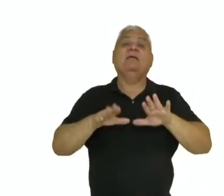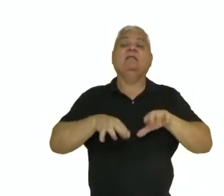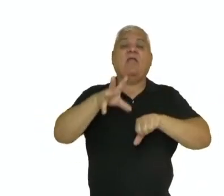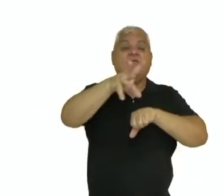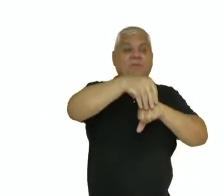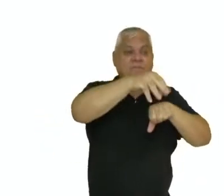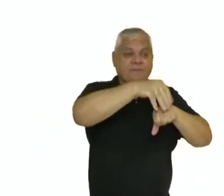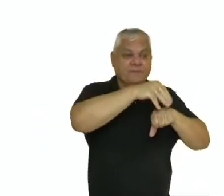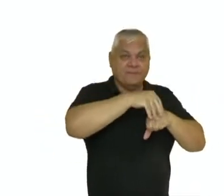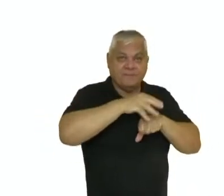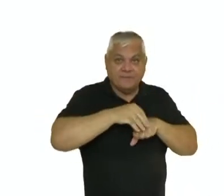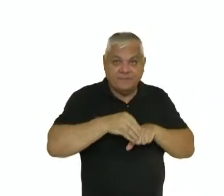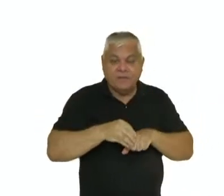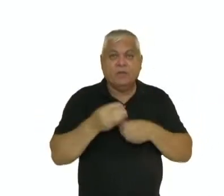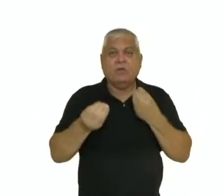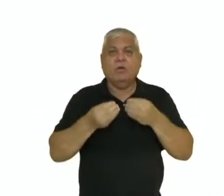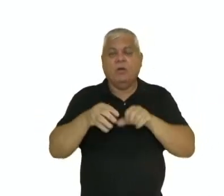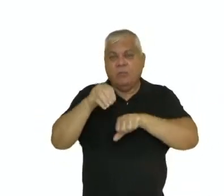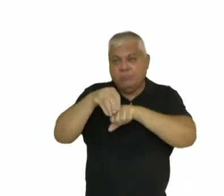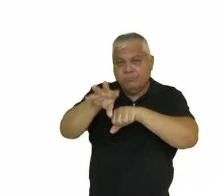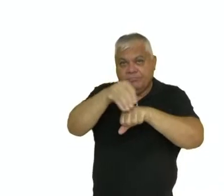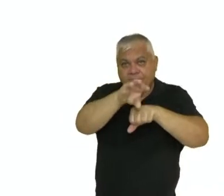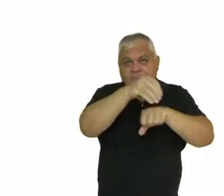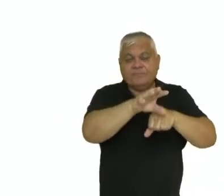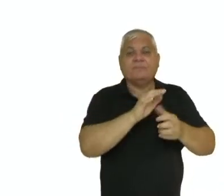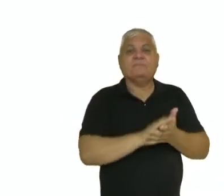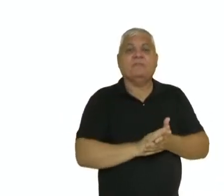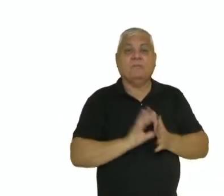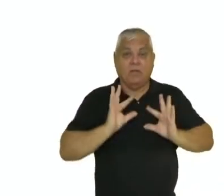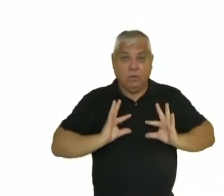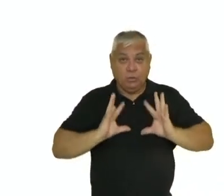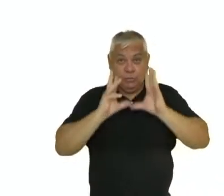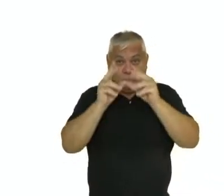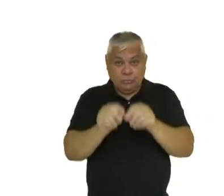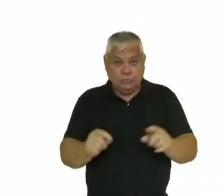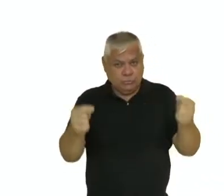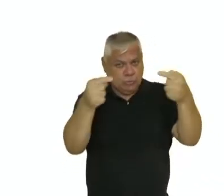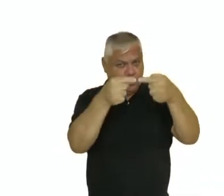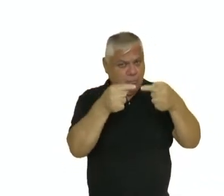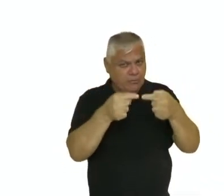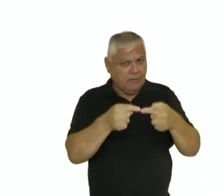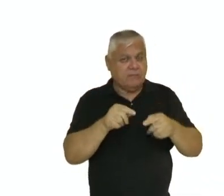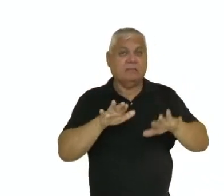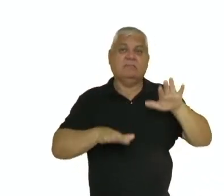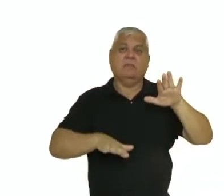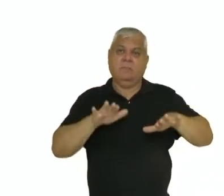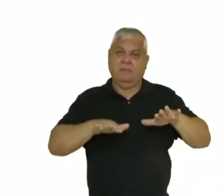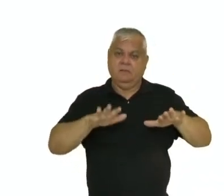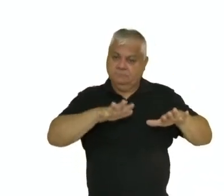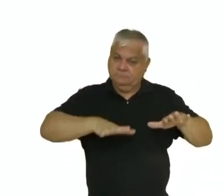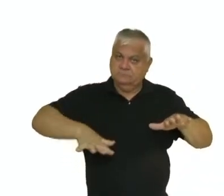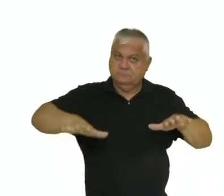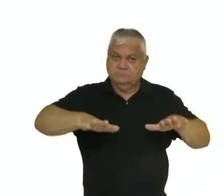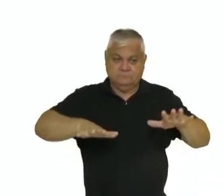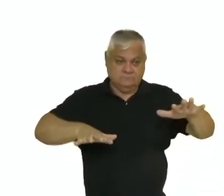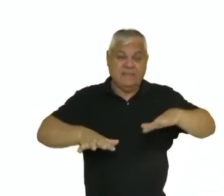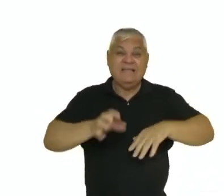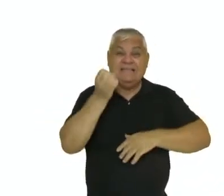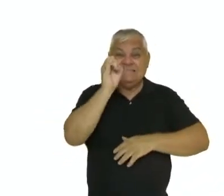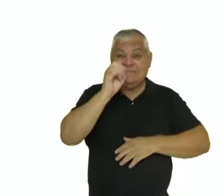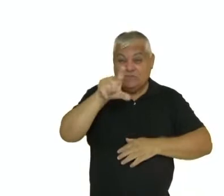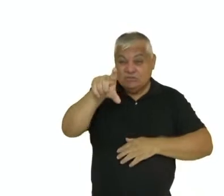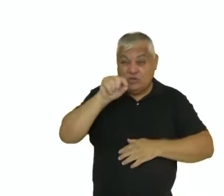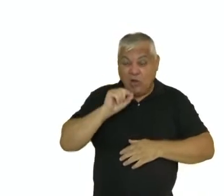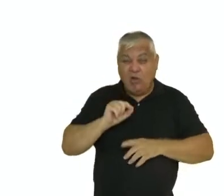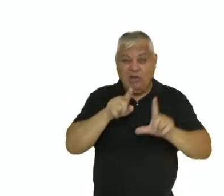e como são transmitidos. Por esse motivo, nem todos eles são adequados em certas situações. A escolha incorreta pode comprometer